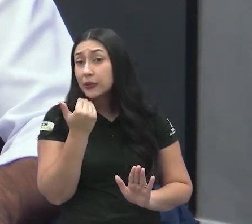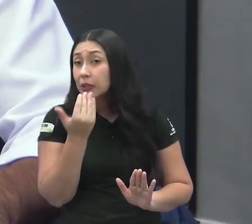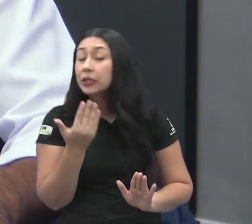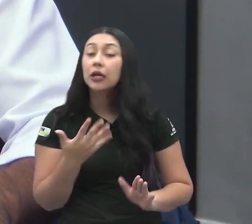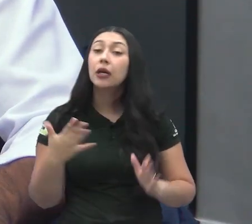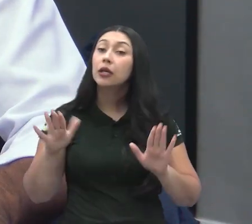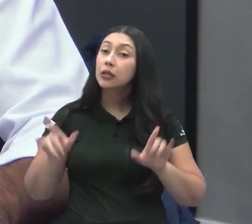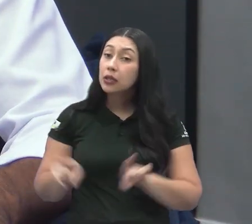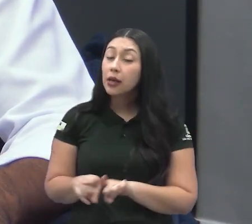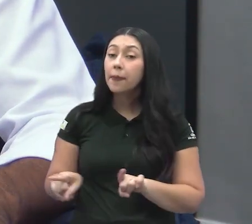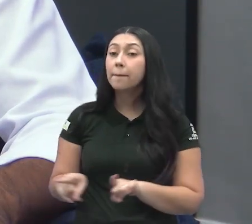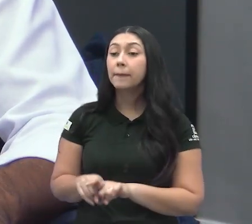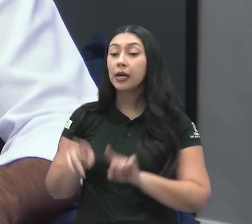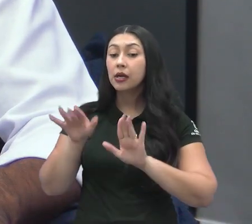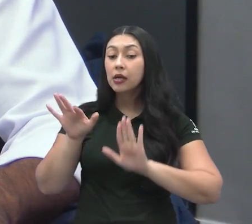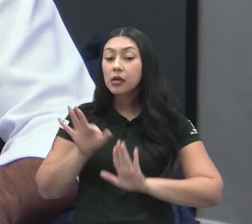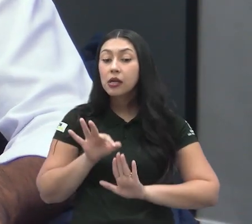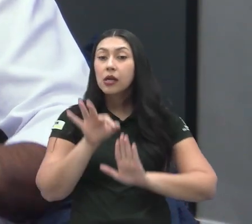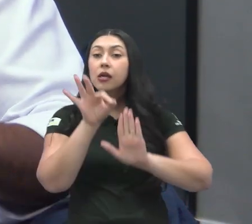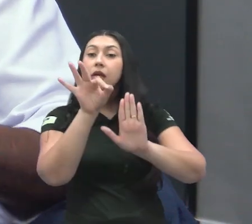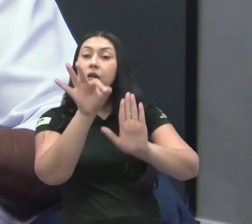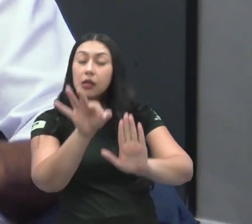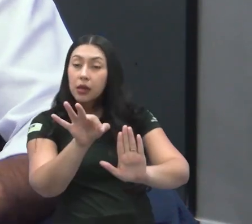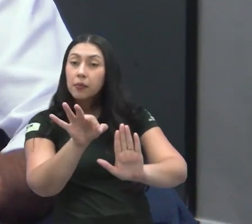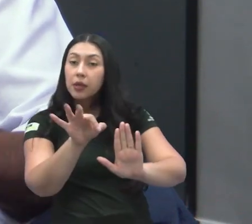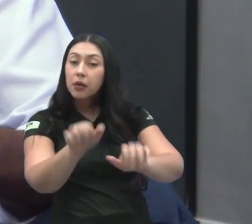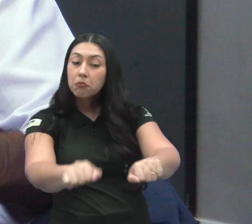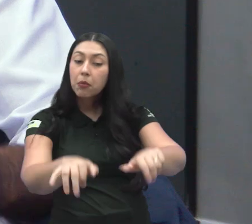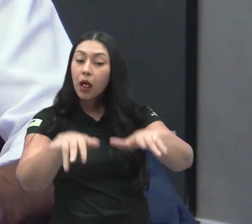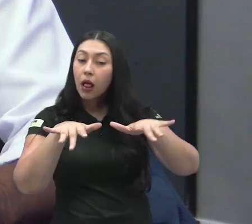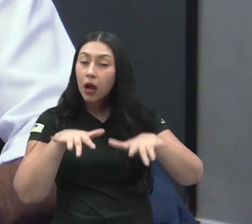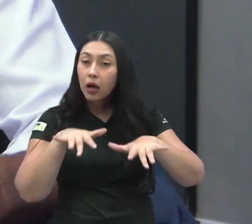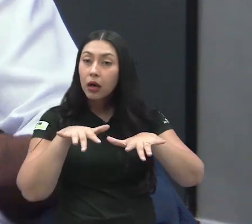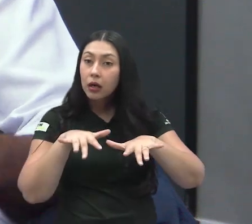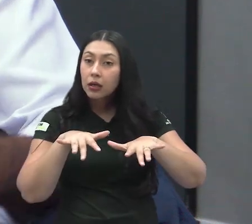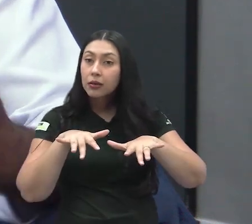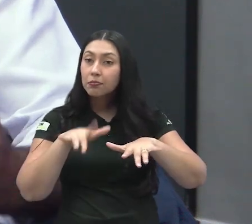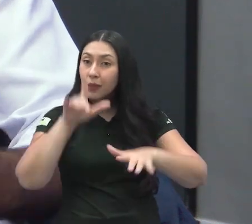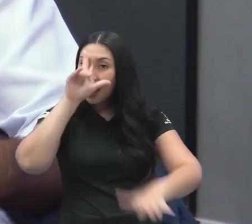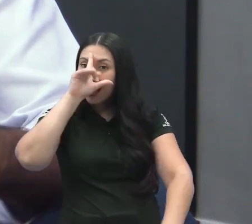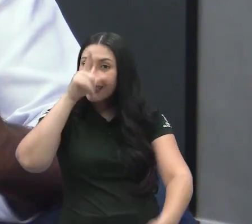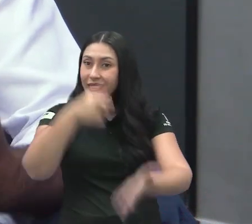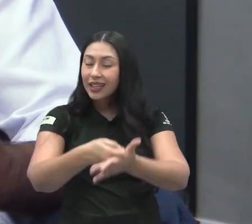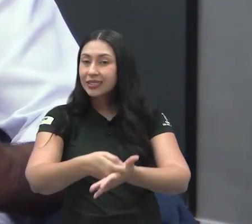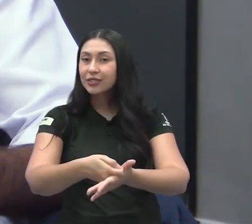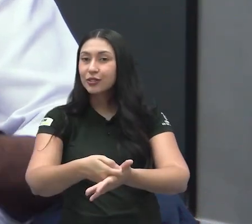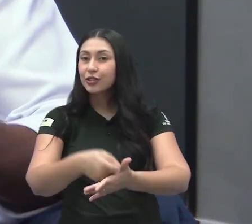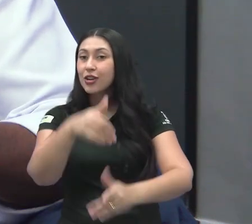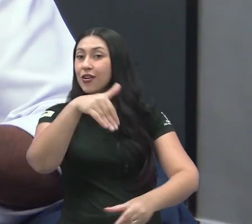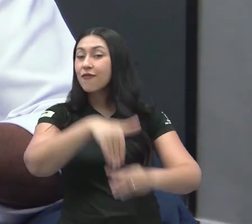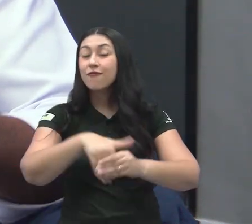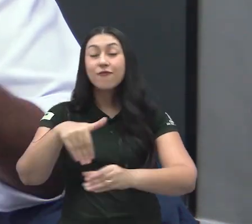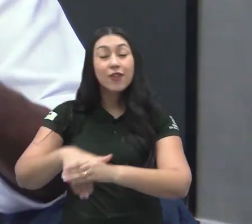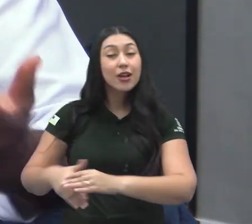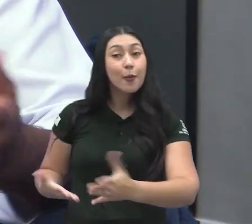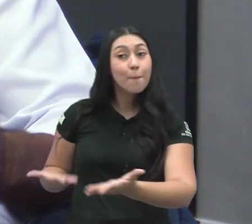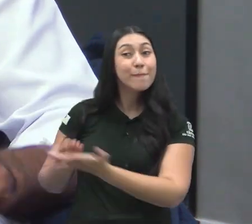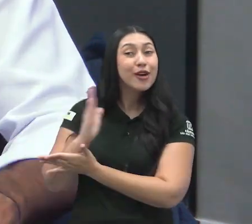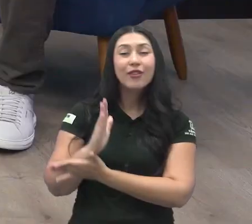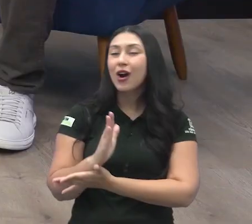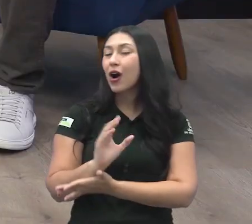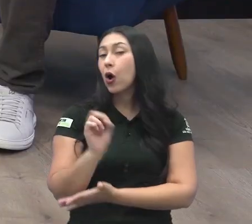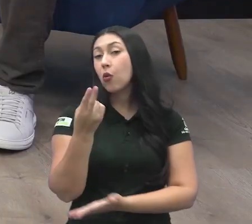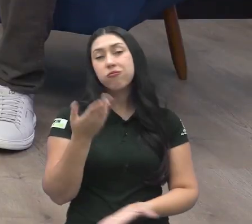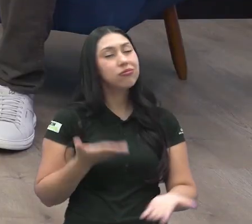o plenário, ela faz o parecer encaminhando para o plenário definir e decidir se aprova ou não